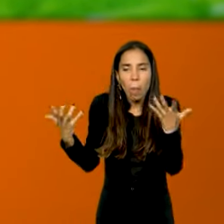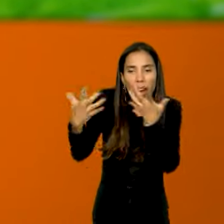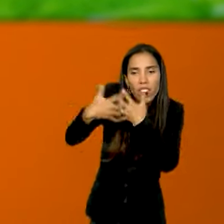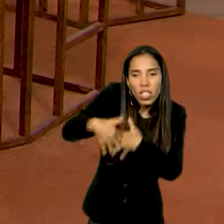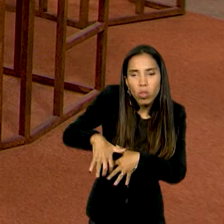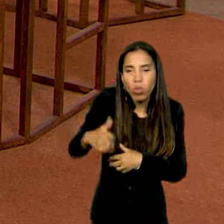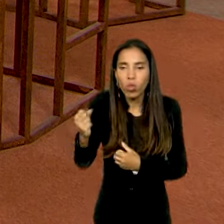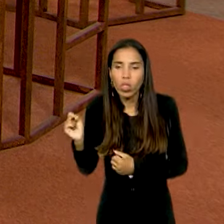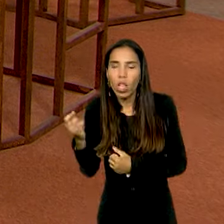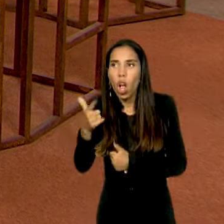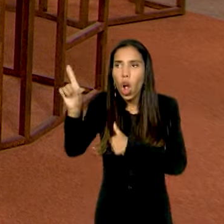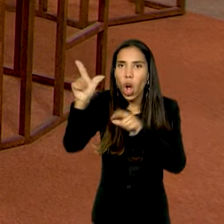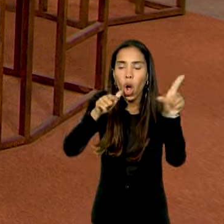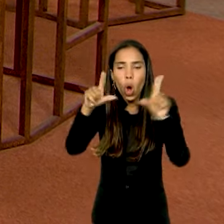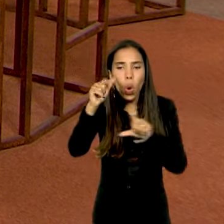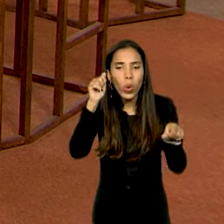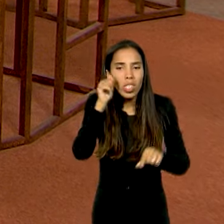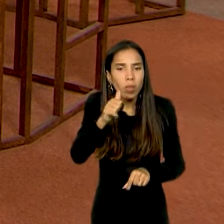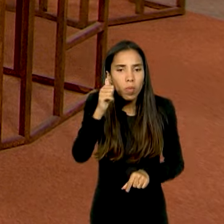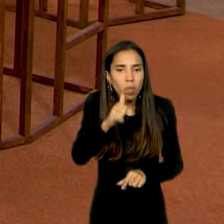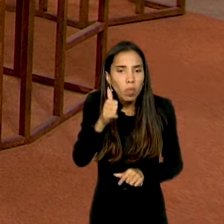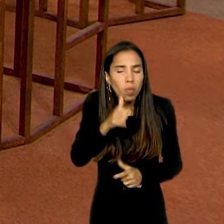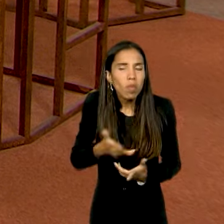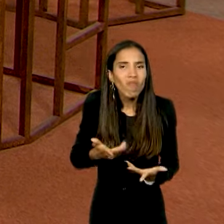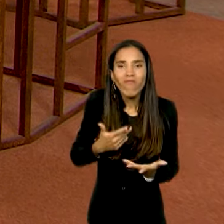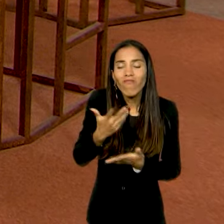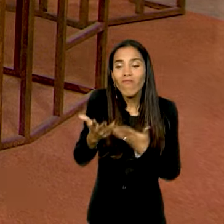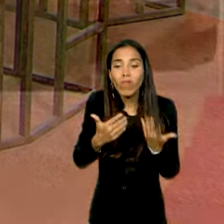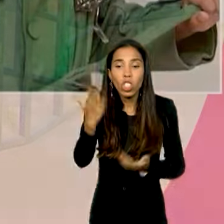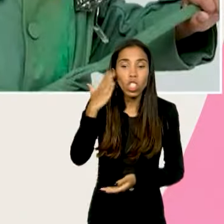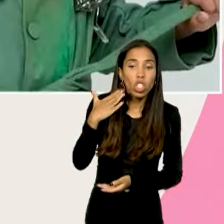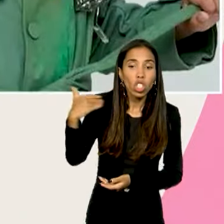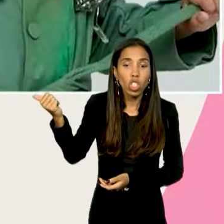conexão, né? Uh-huh. Com outras meninas. E aí me